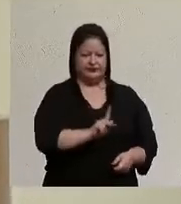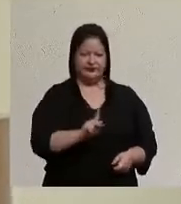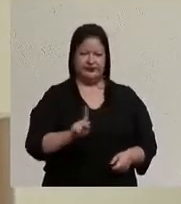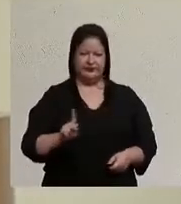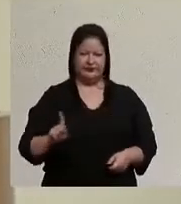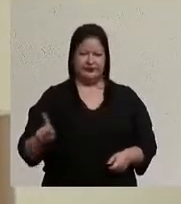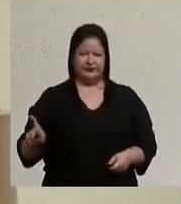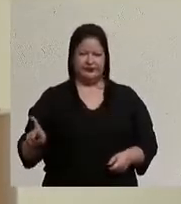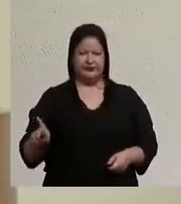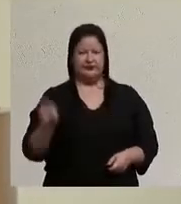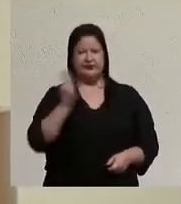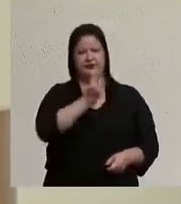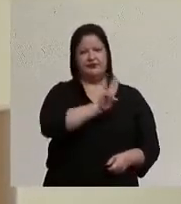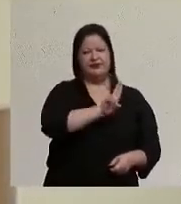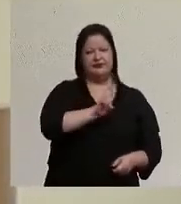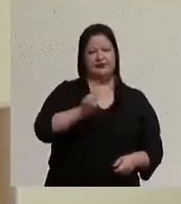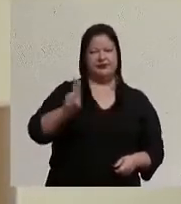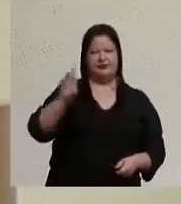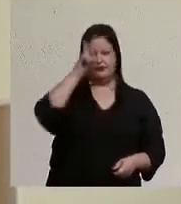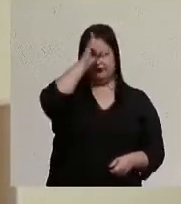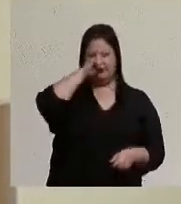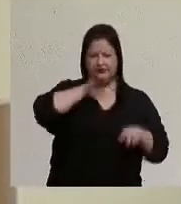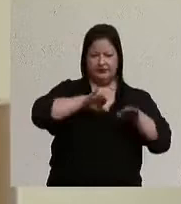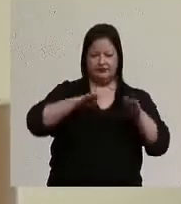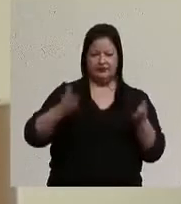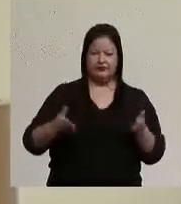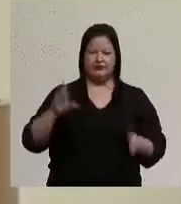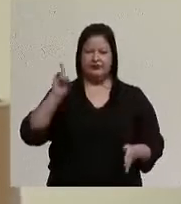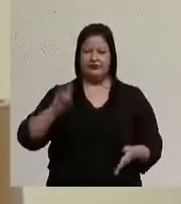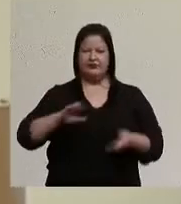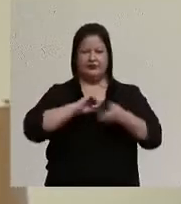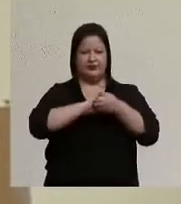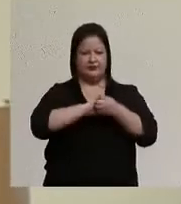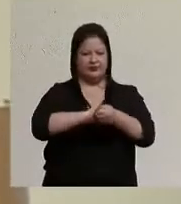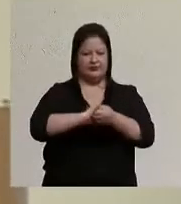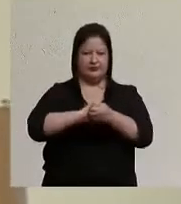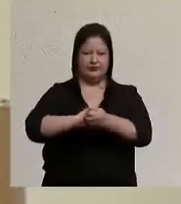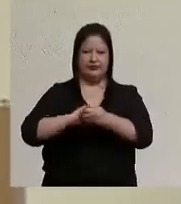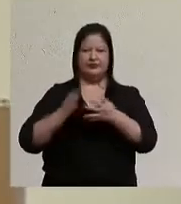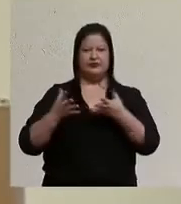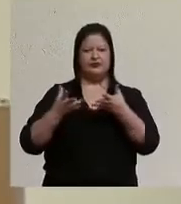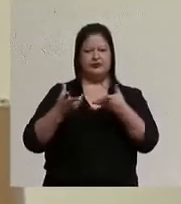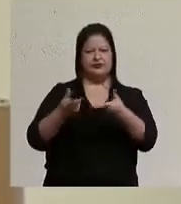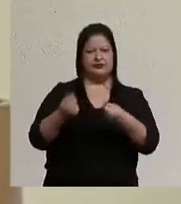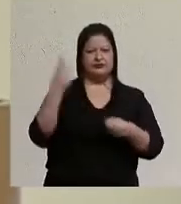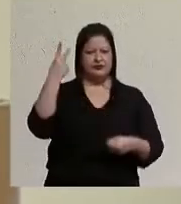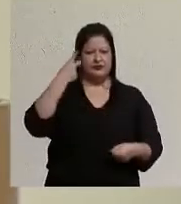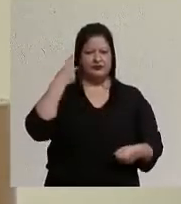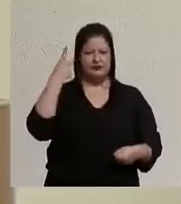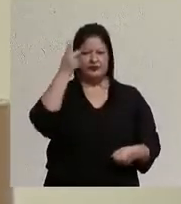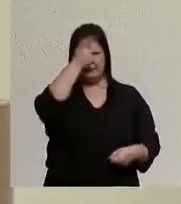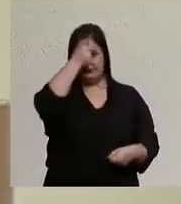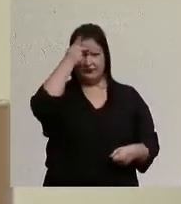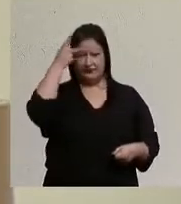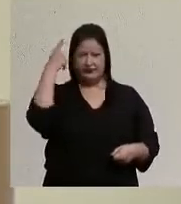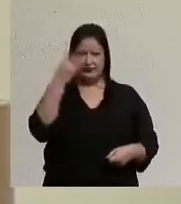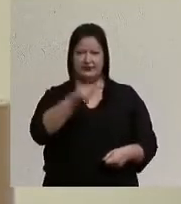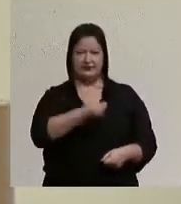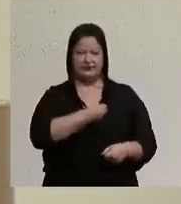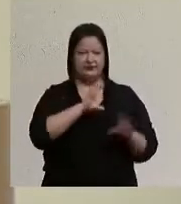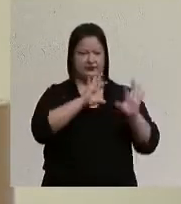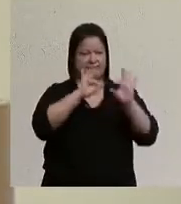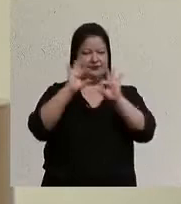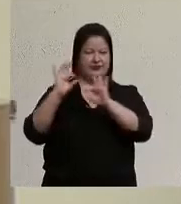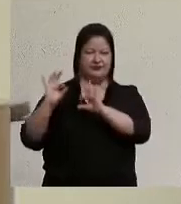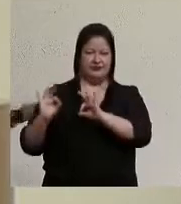da onde vossa excelência complementa a mesa e os demais vereadores o público presente e quem